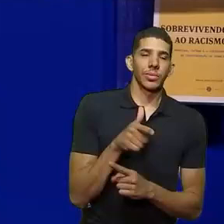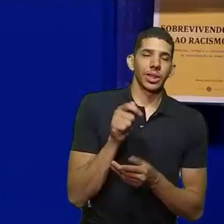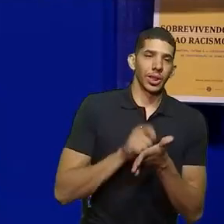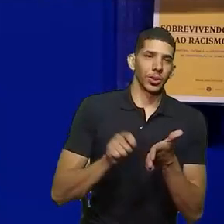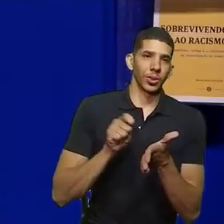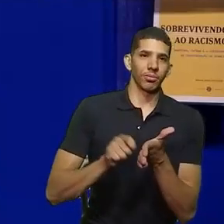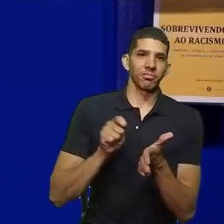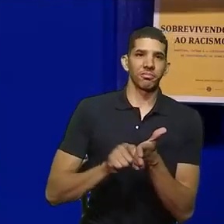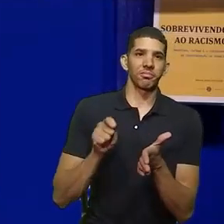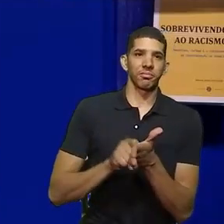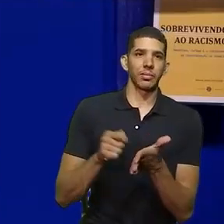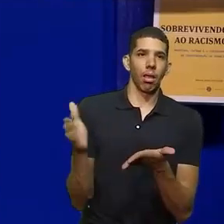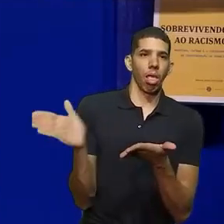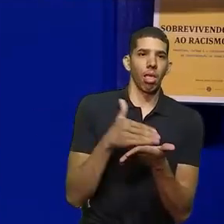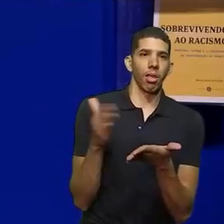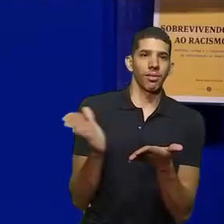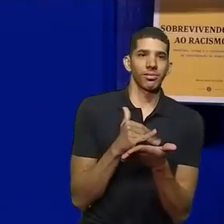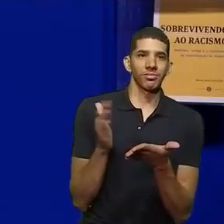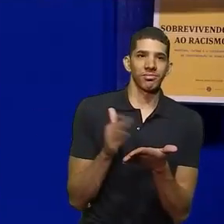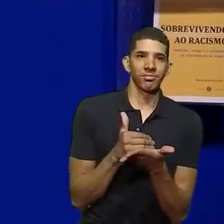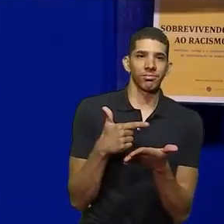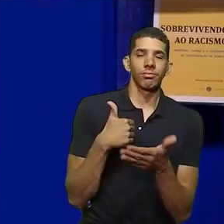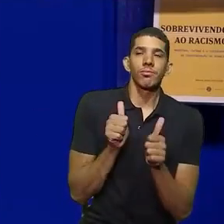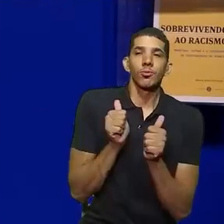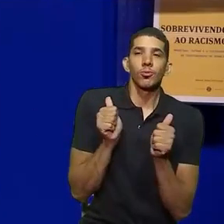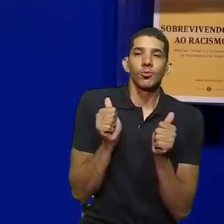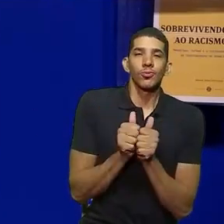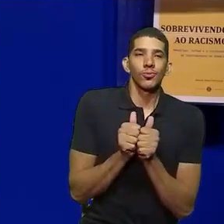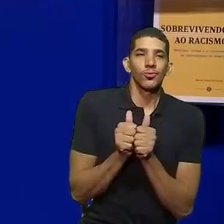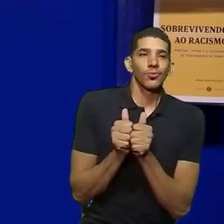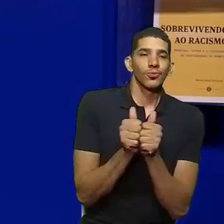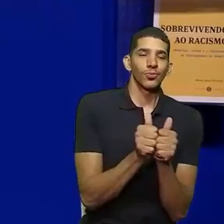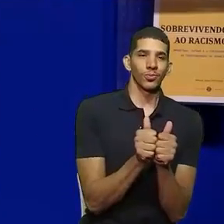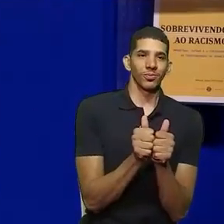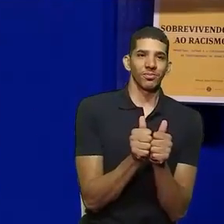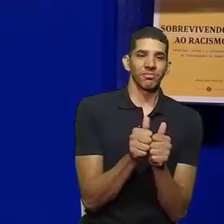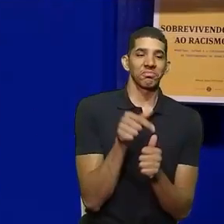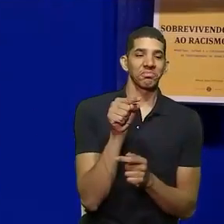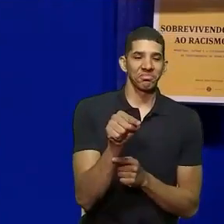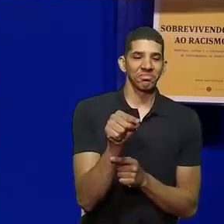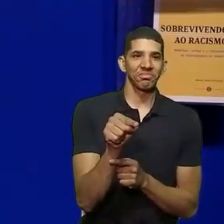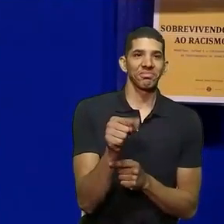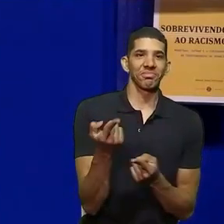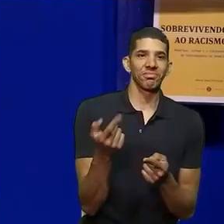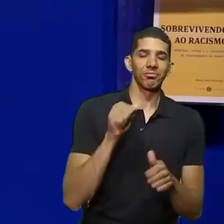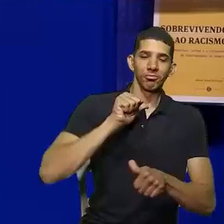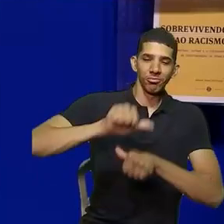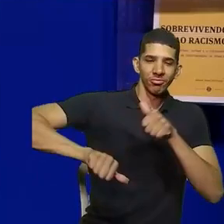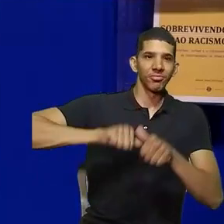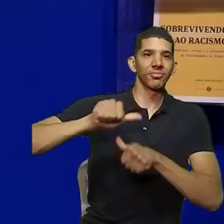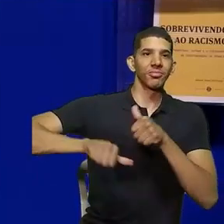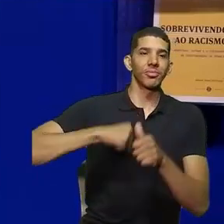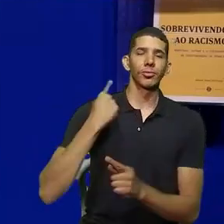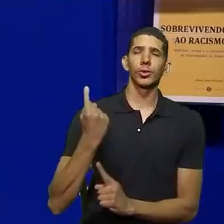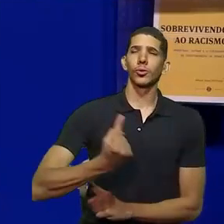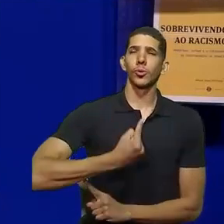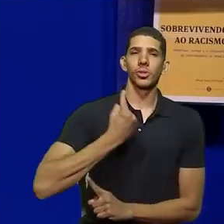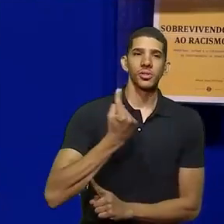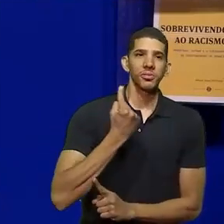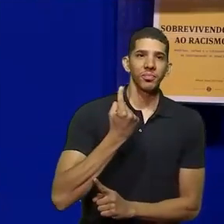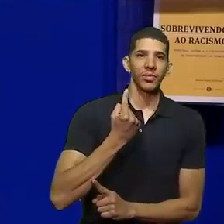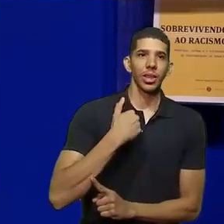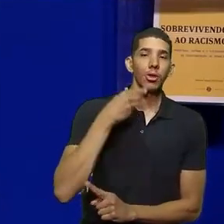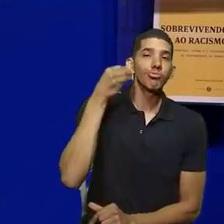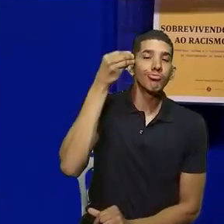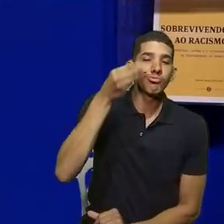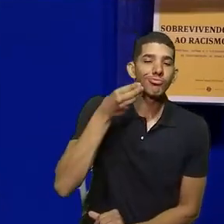Todas essas pessoas habitam a escrevivência de Dona Rosinha e passam a conviver conosco em nossa experiência da